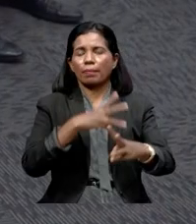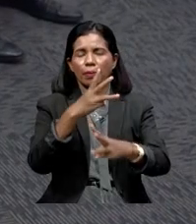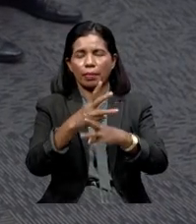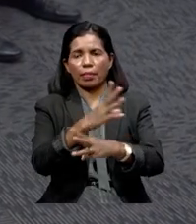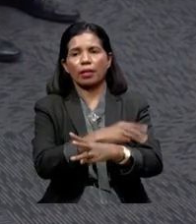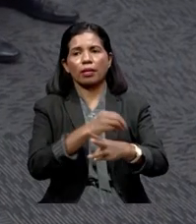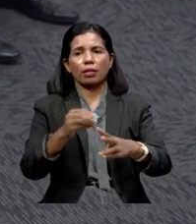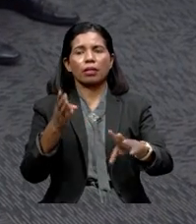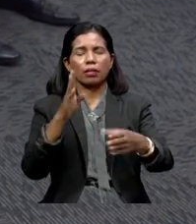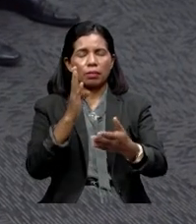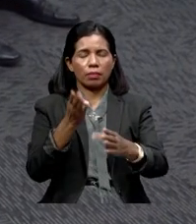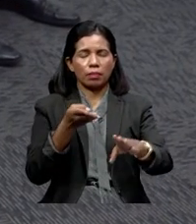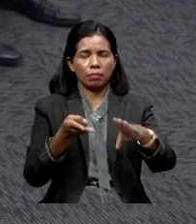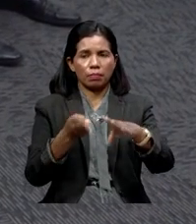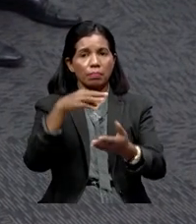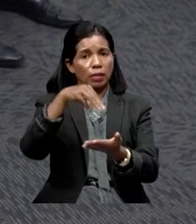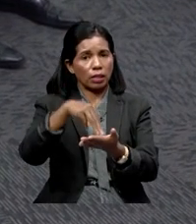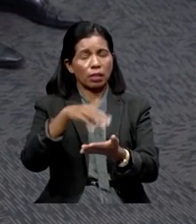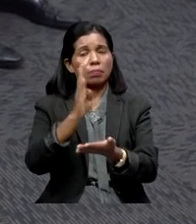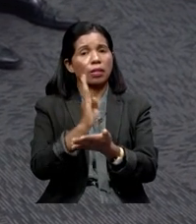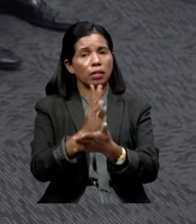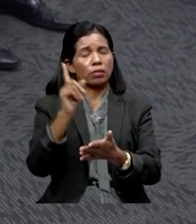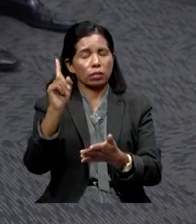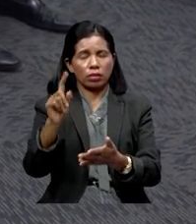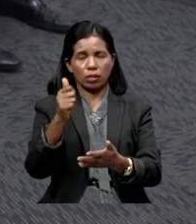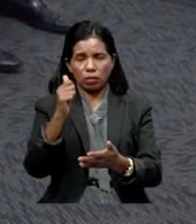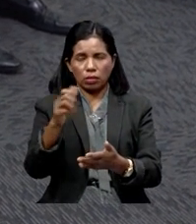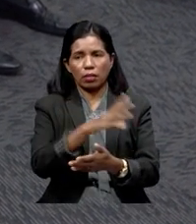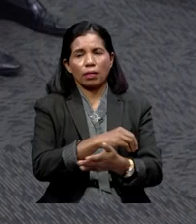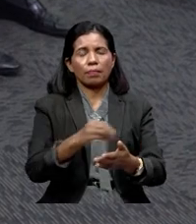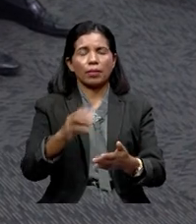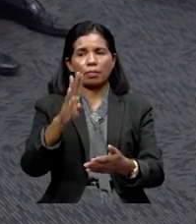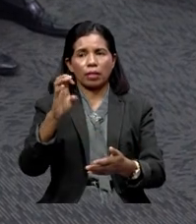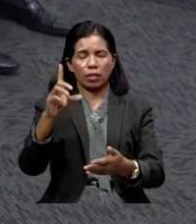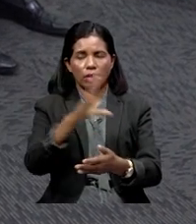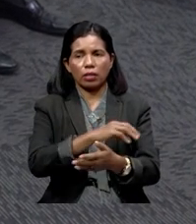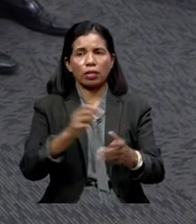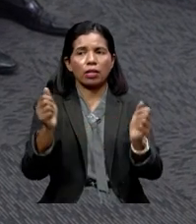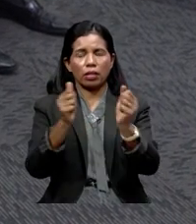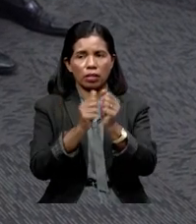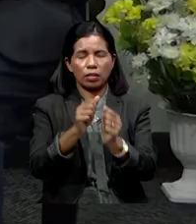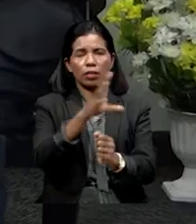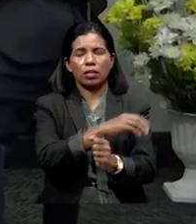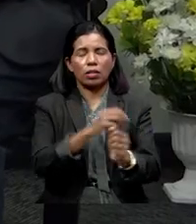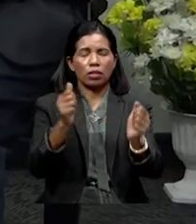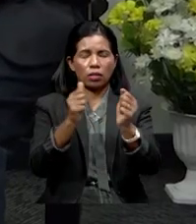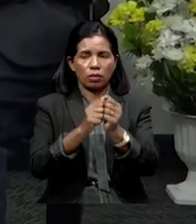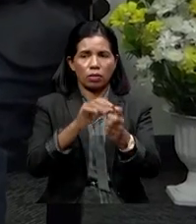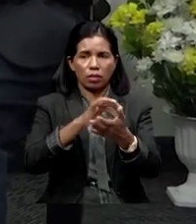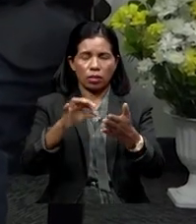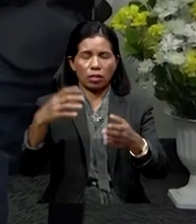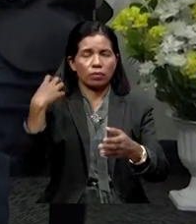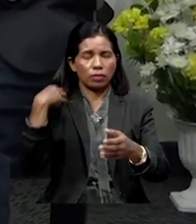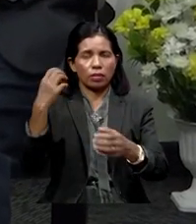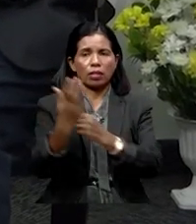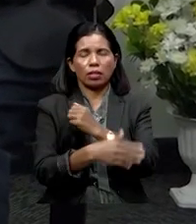ativo bilion sanulu e a gestão to janeiro ringloron resin rua BlackRock halo operação globalmente ho escritório